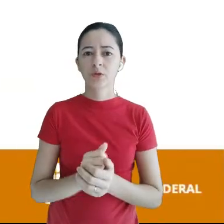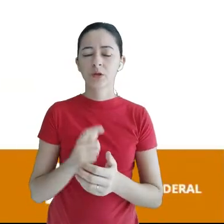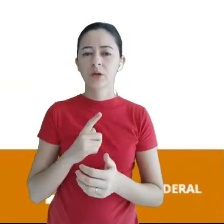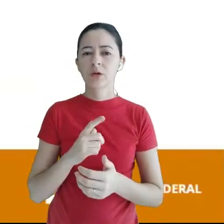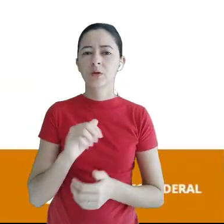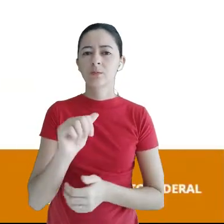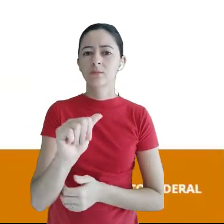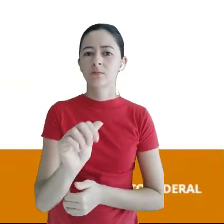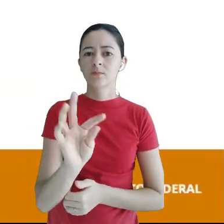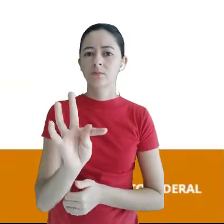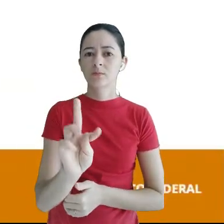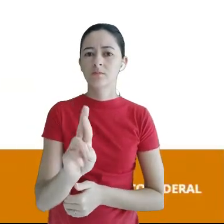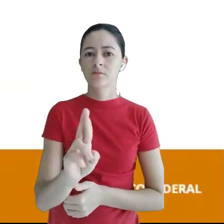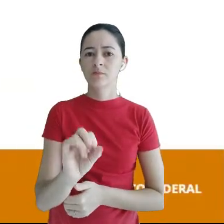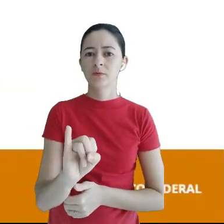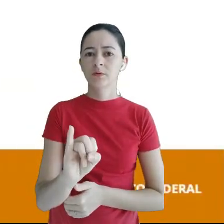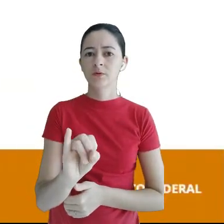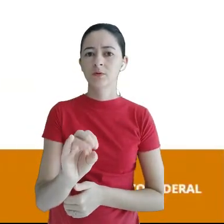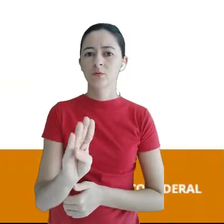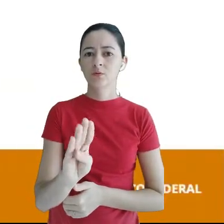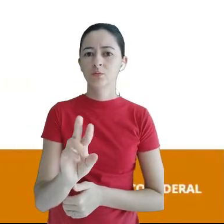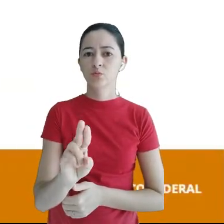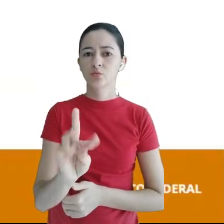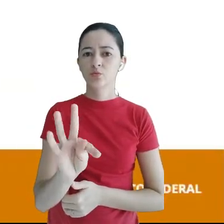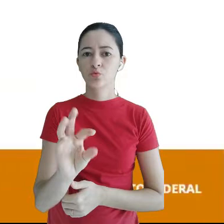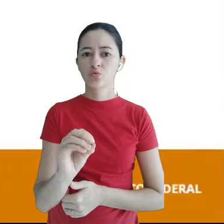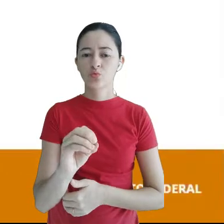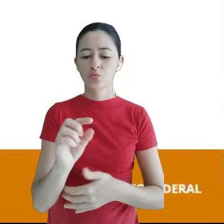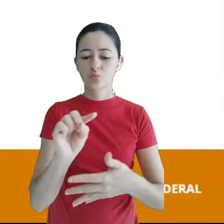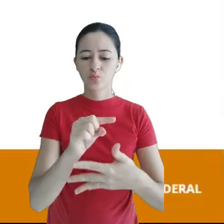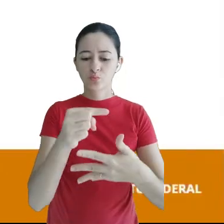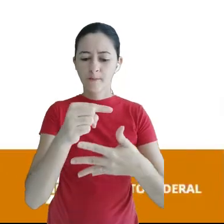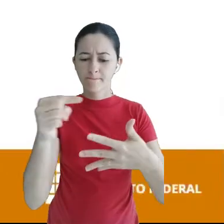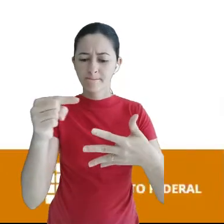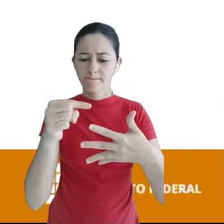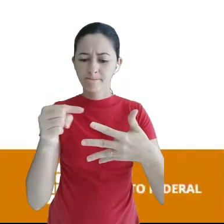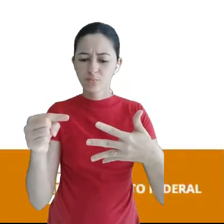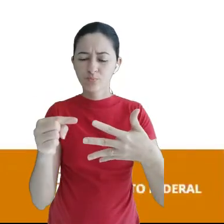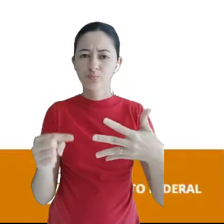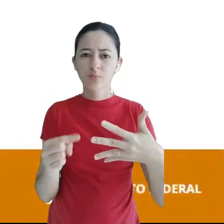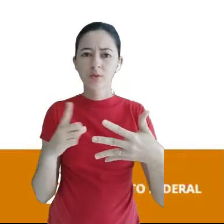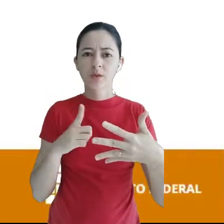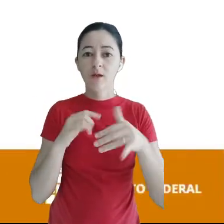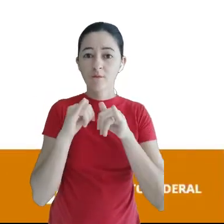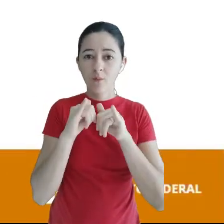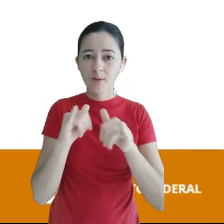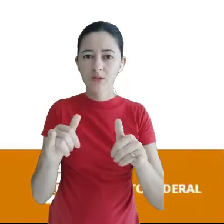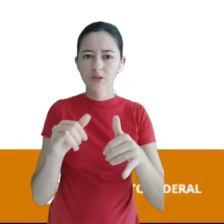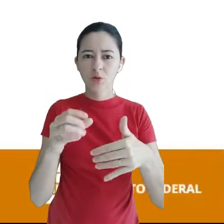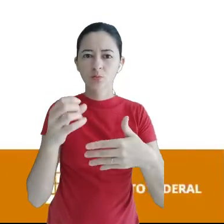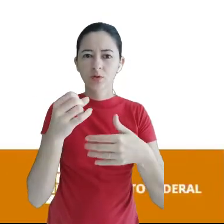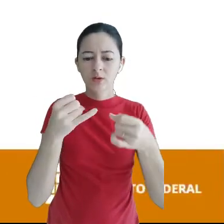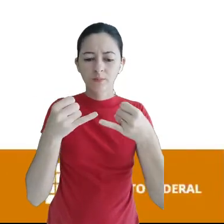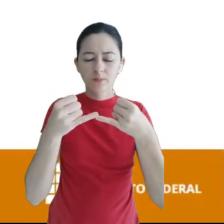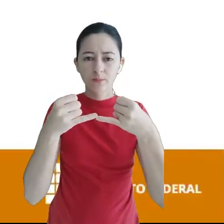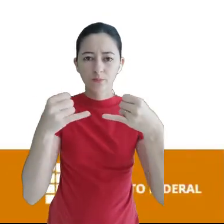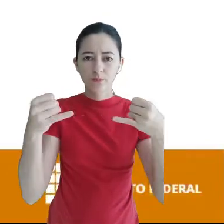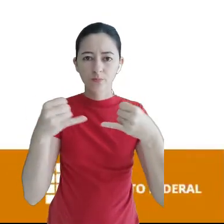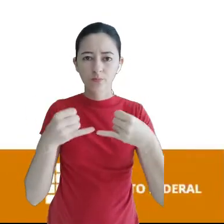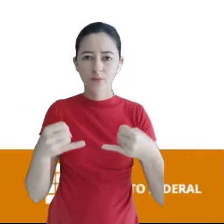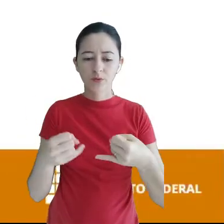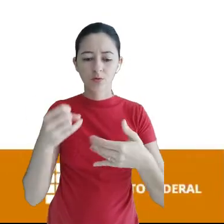O atributo, gente, lembra na aula passada que eu não mostrei uma tabela? Não falei que um atributo é uma informaçãozinha de uma linha de registro?